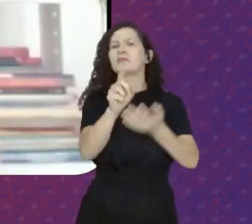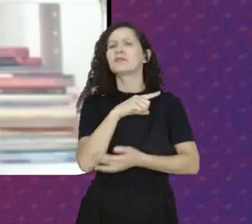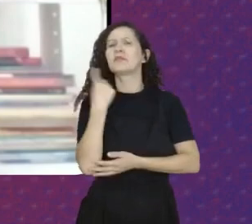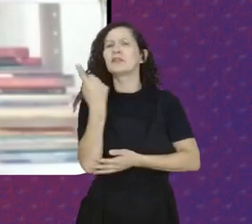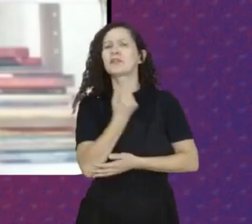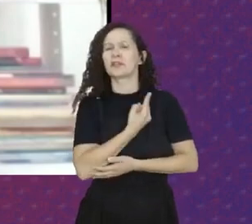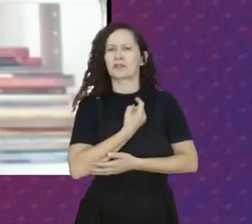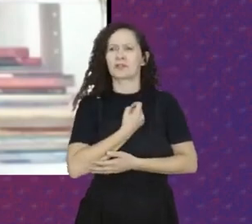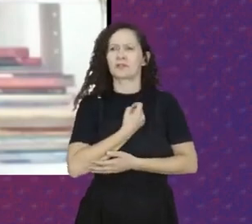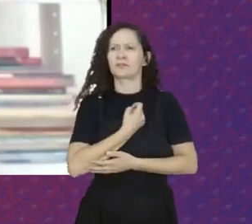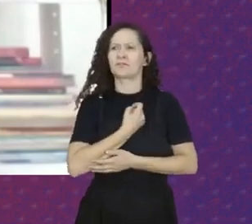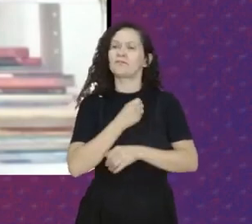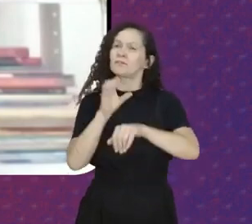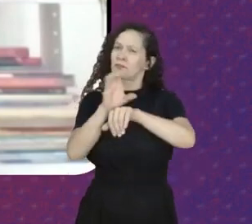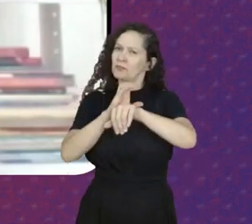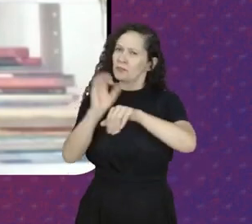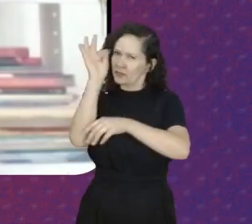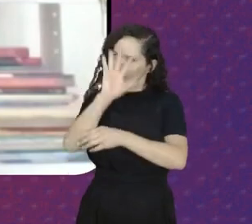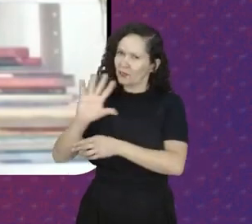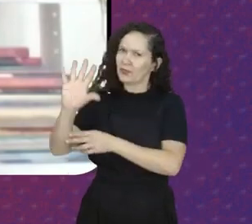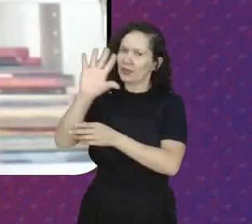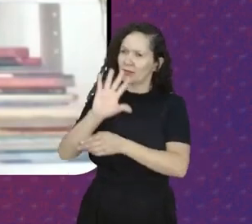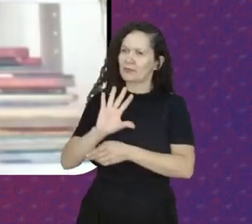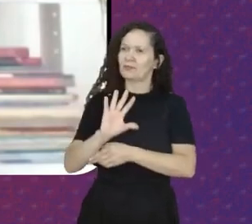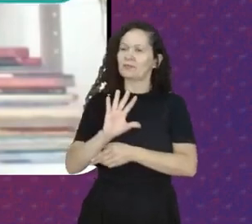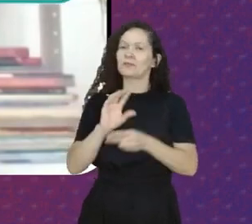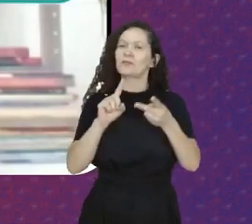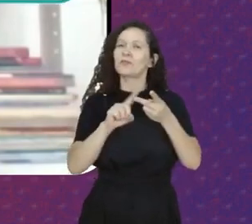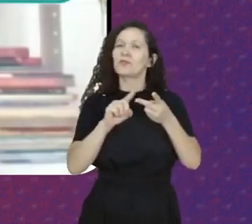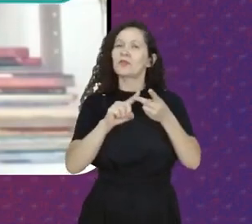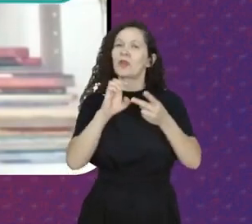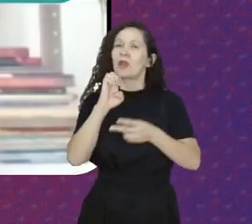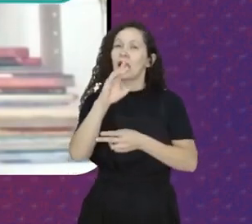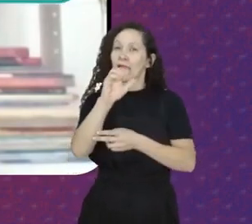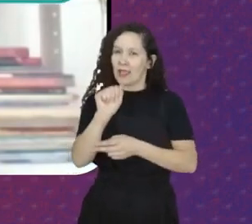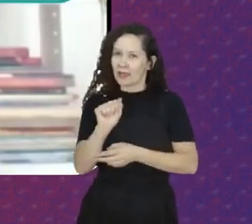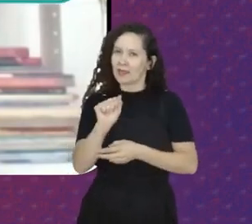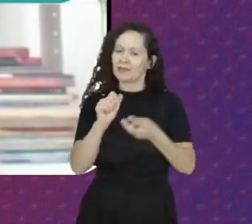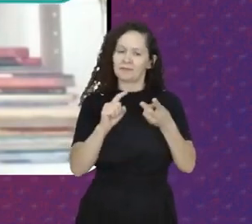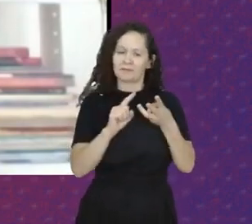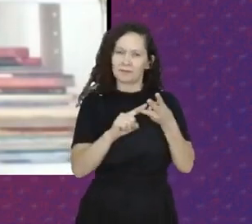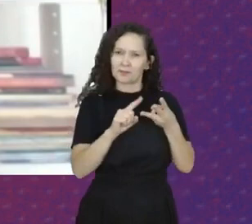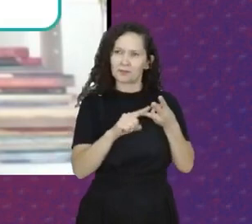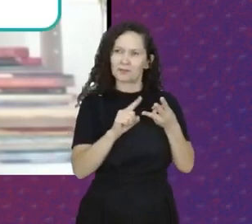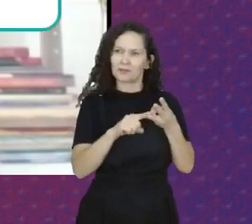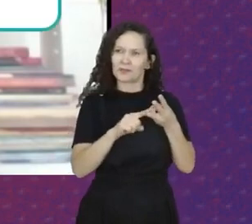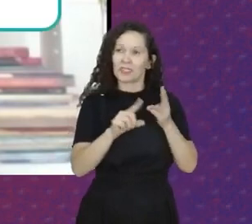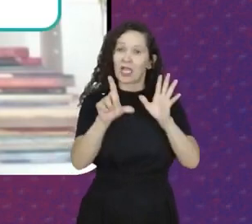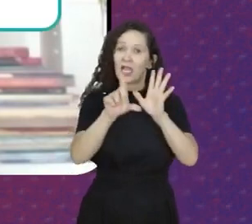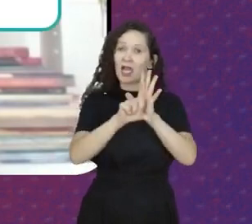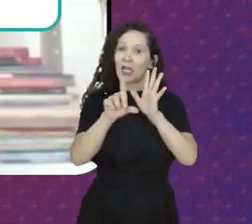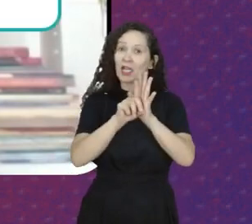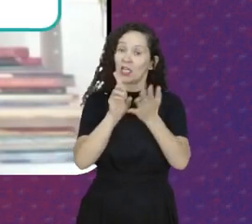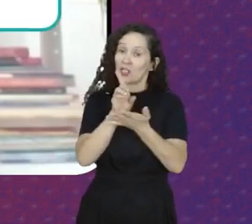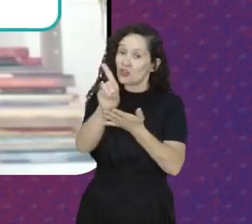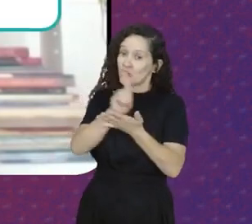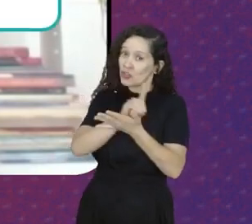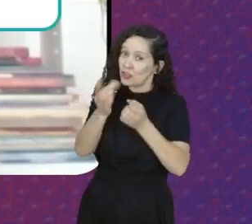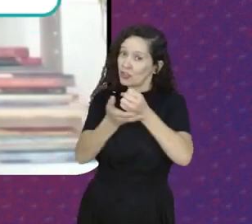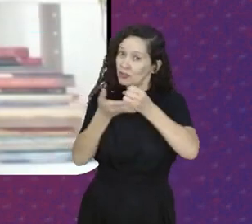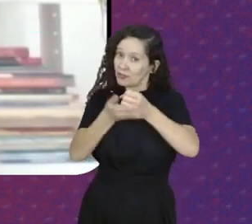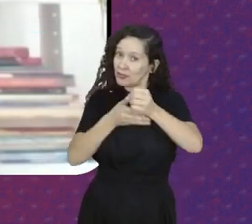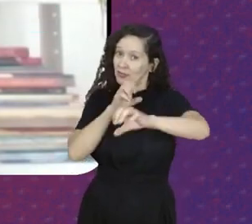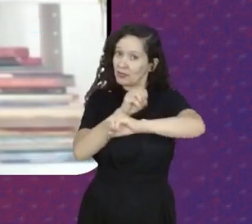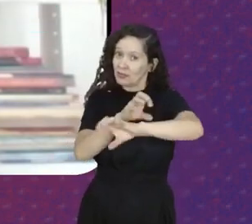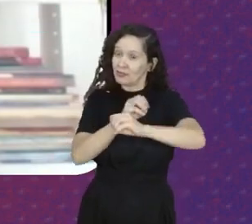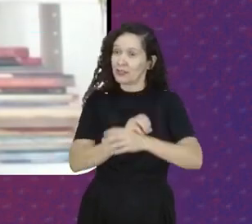estabelecer? A Constituição Federal, o Estatuto da Criança e do Adolescente, a Lei de Diretrizes e Bases da